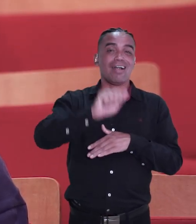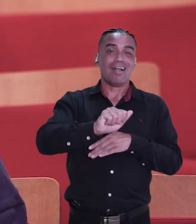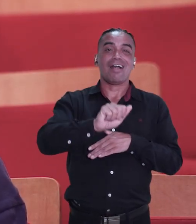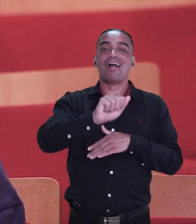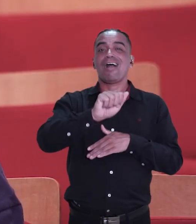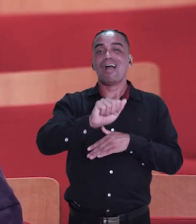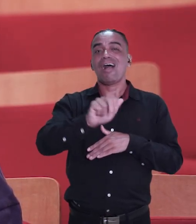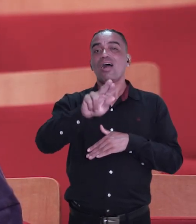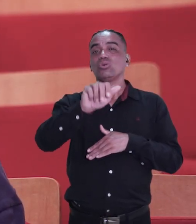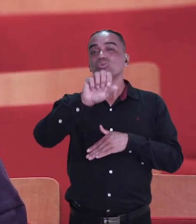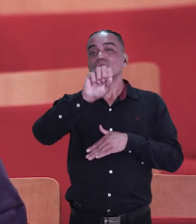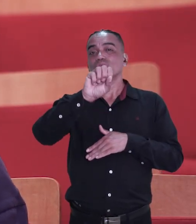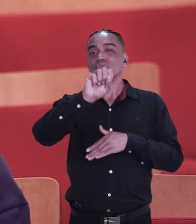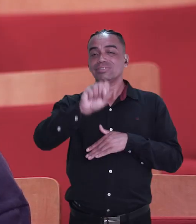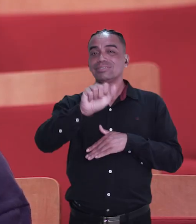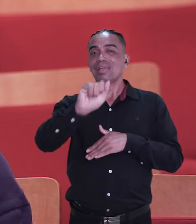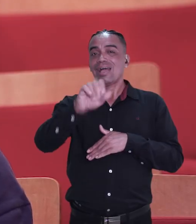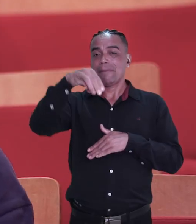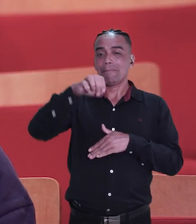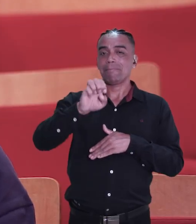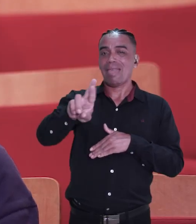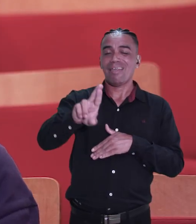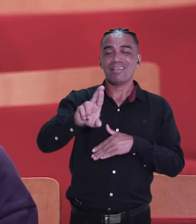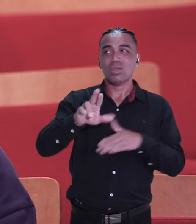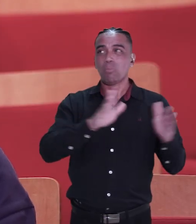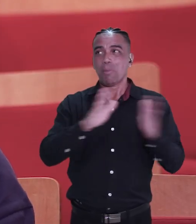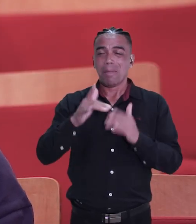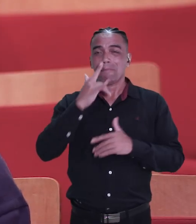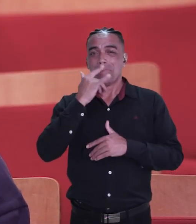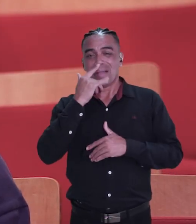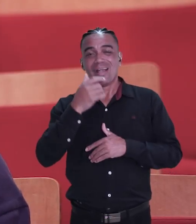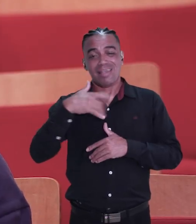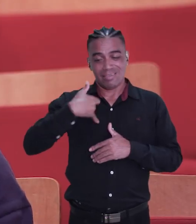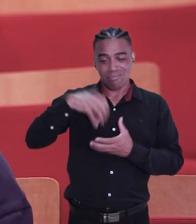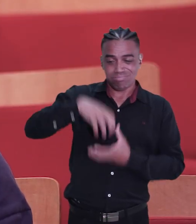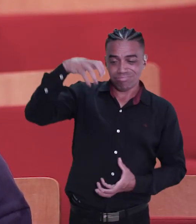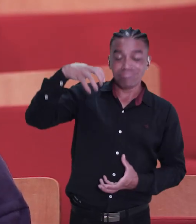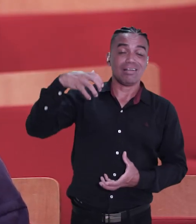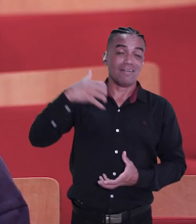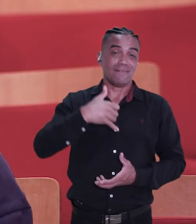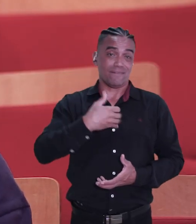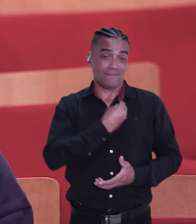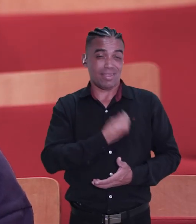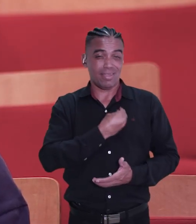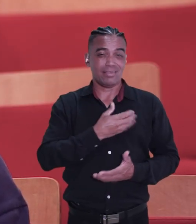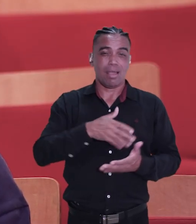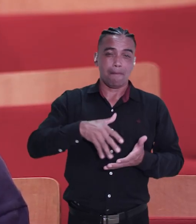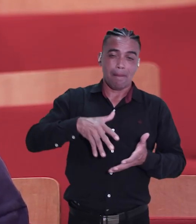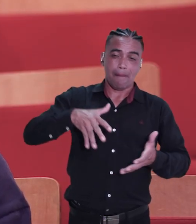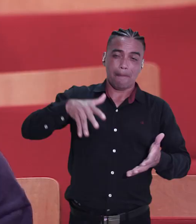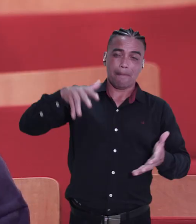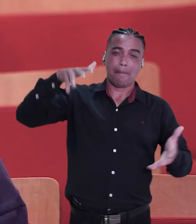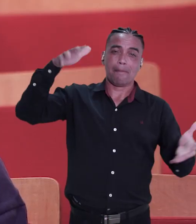muito importante, né, esse depoimento, porque tem vários amigos, né, que estão passando por esse momento, né, com os pais mais velhos, a expectativa de vida